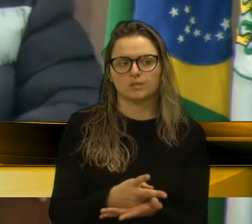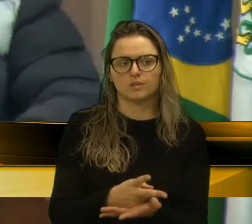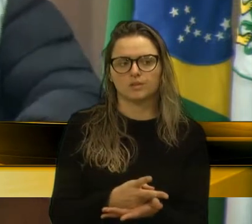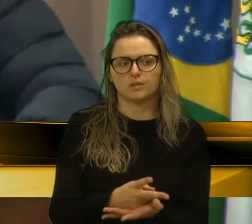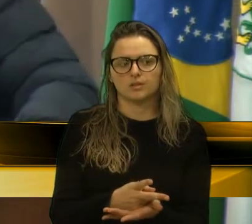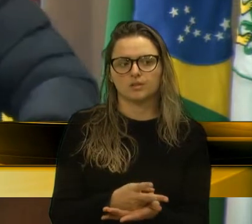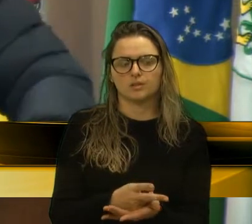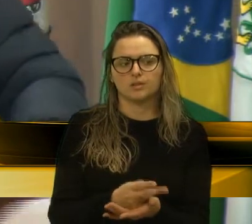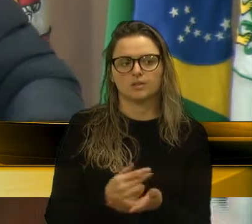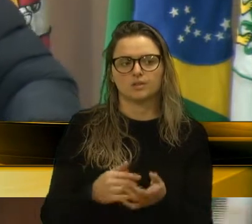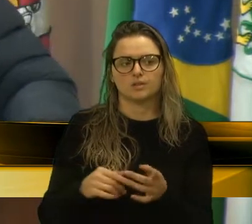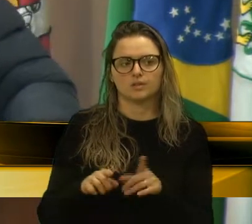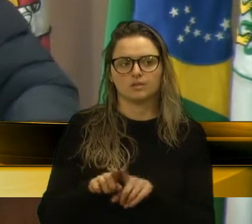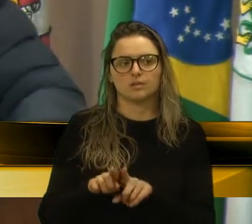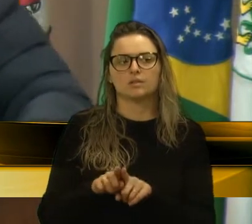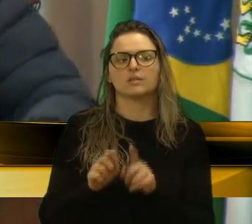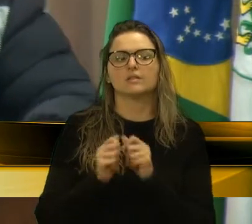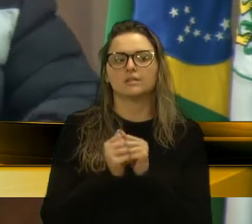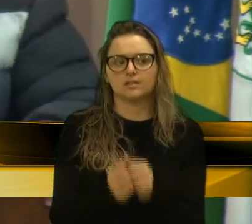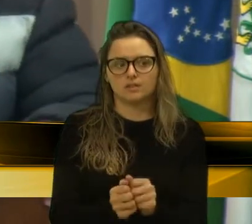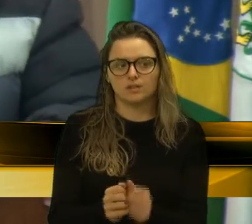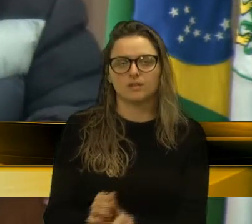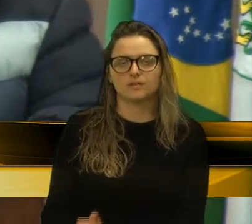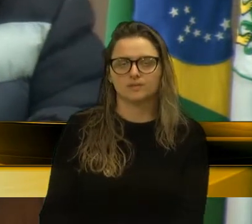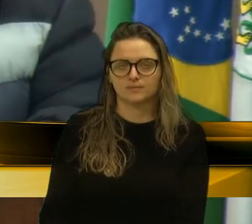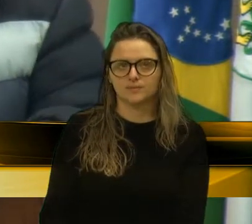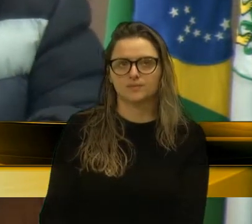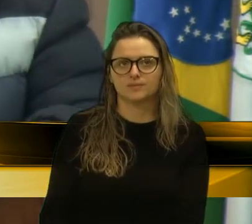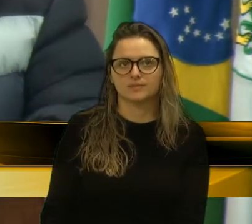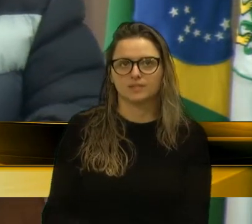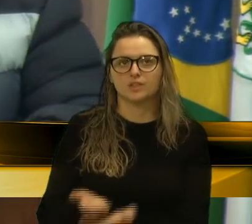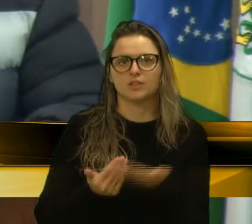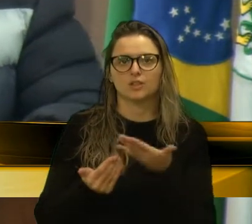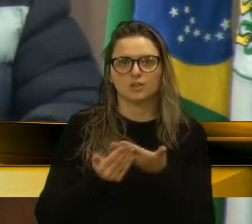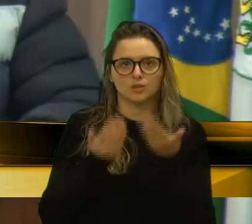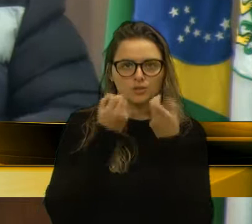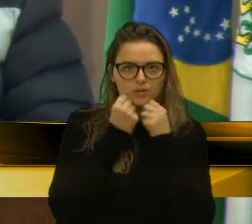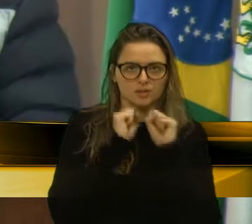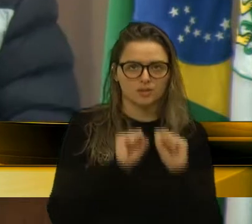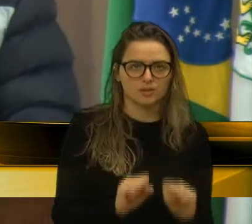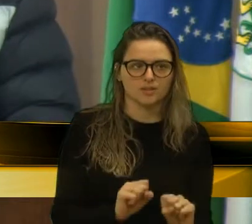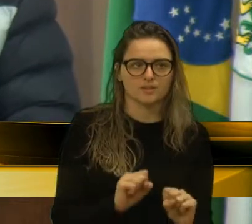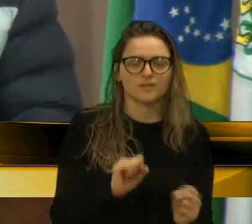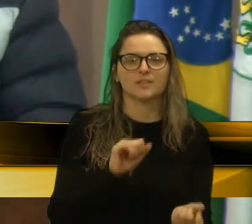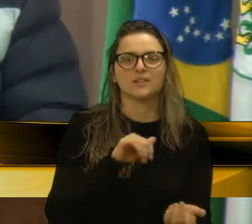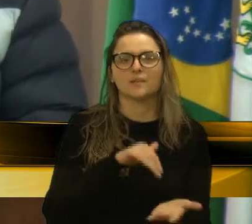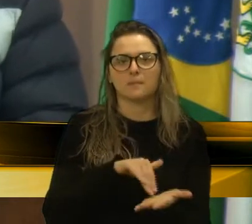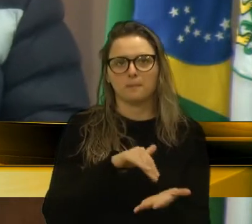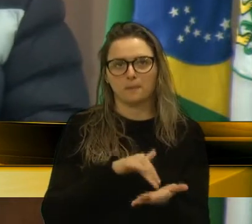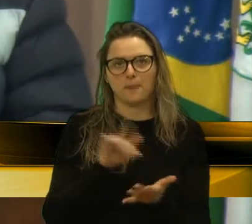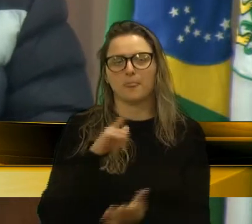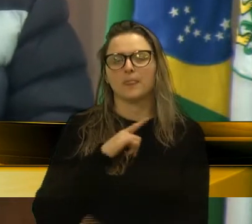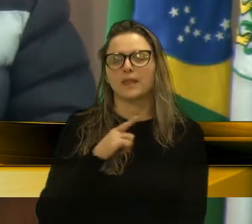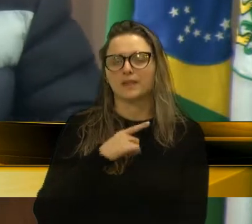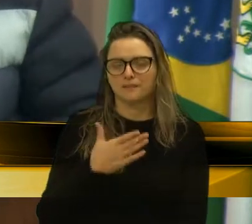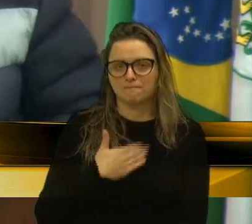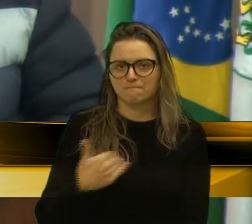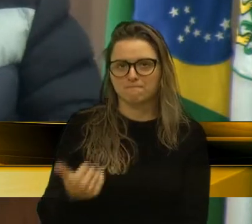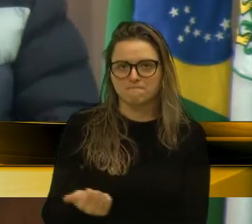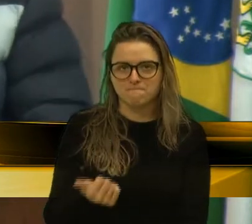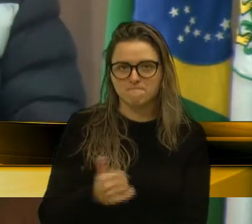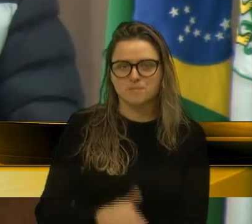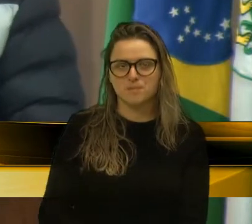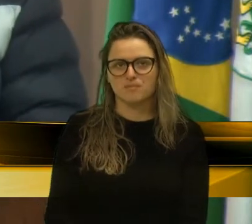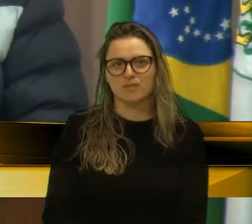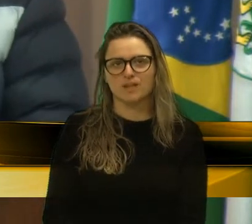né? Semana passada nós tivemos um retorno da secretaria, né? Que tinha, o que era a chamada da Rádio